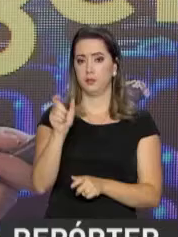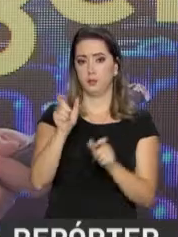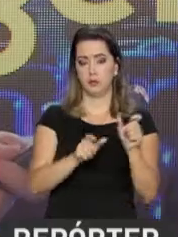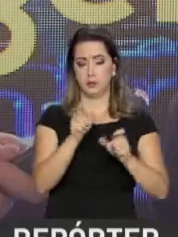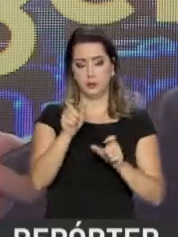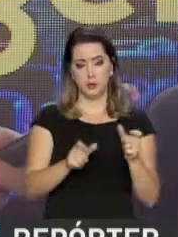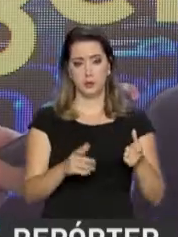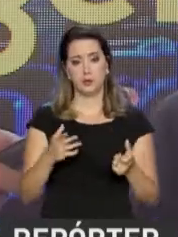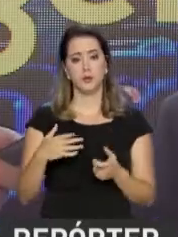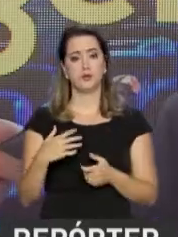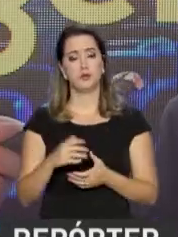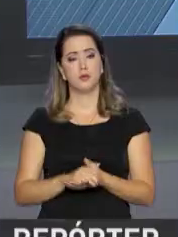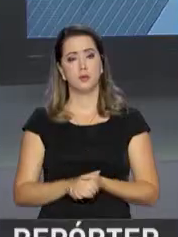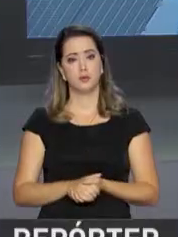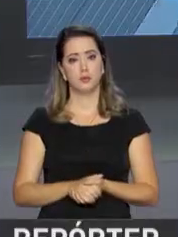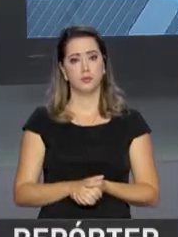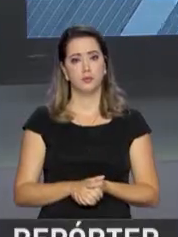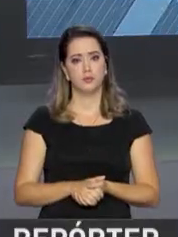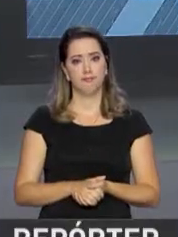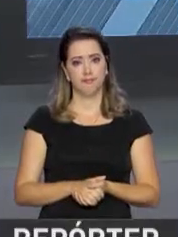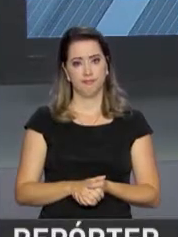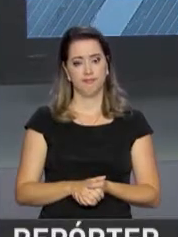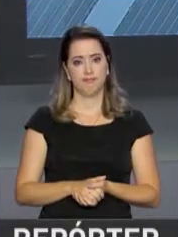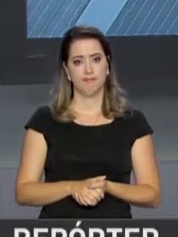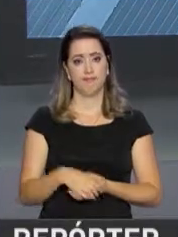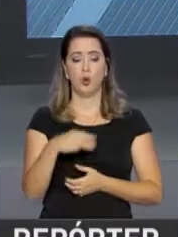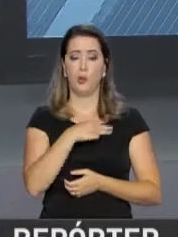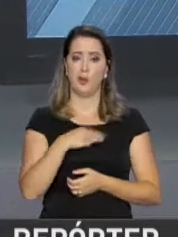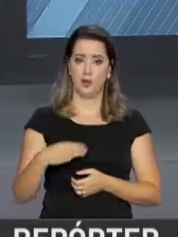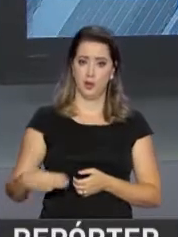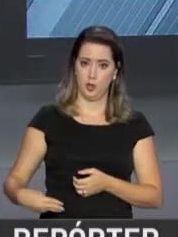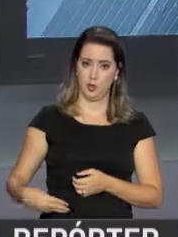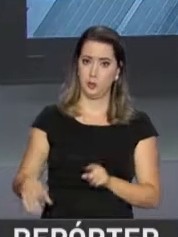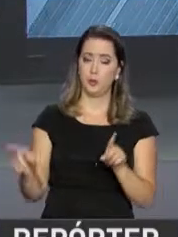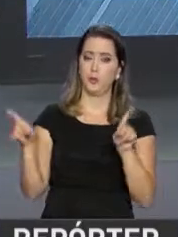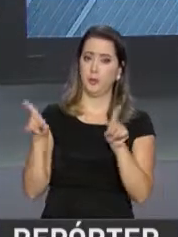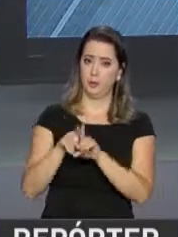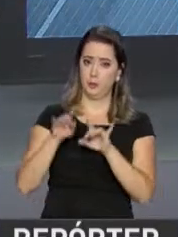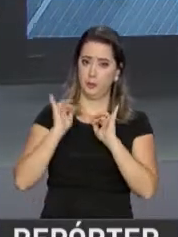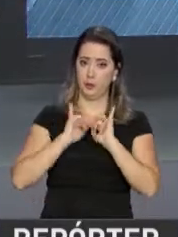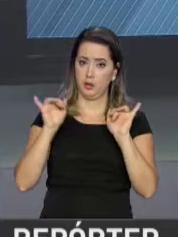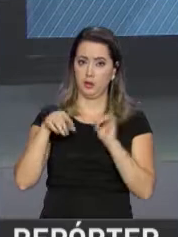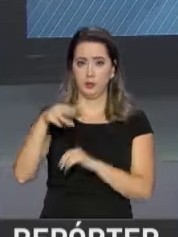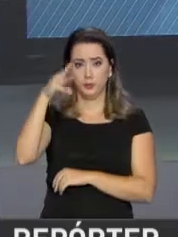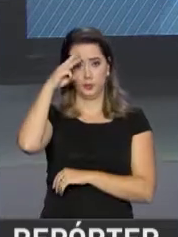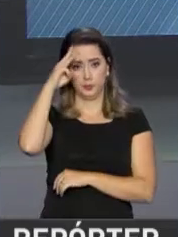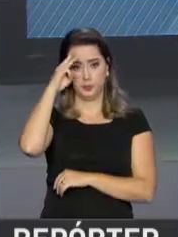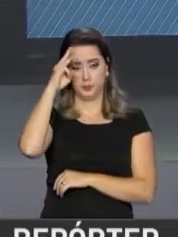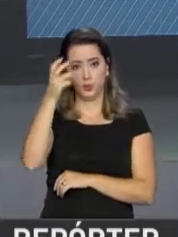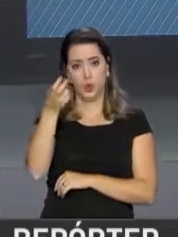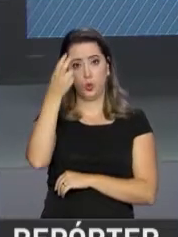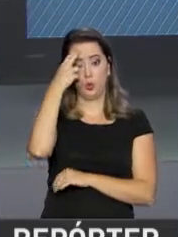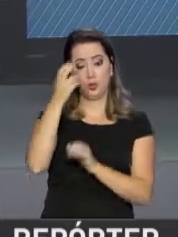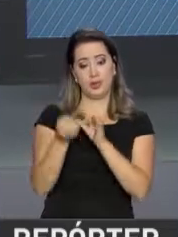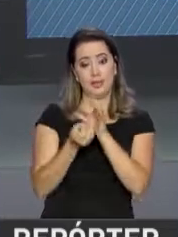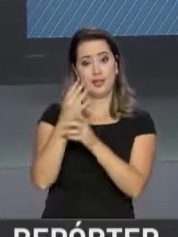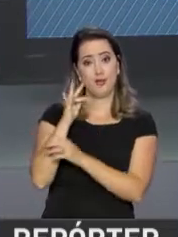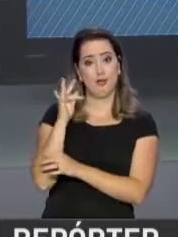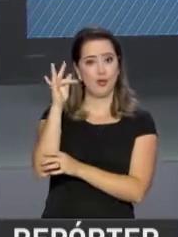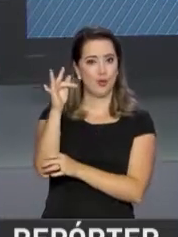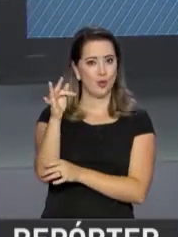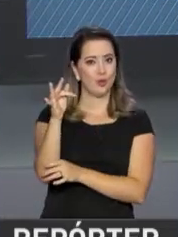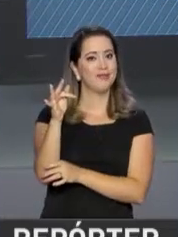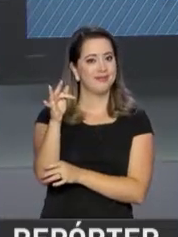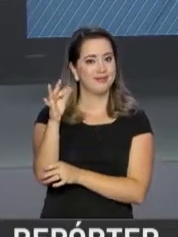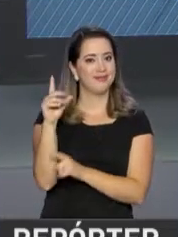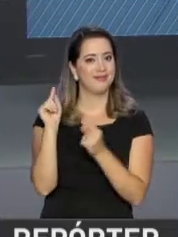os proponentes o ministro da cultura também lançou nesta terça feira a campanha cultura gera futuro o